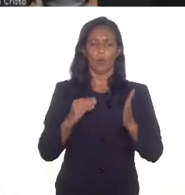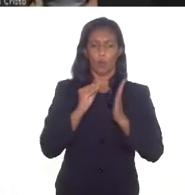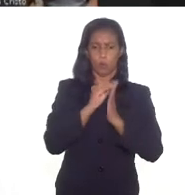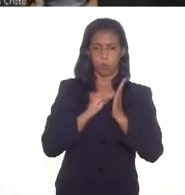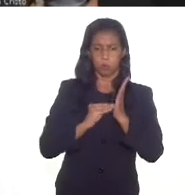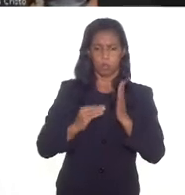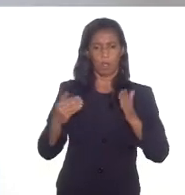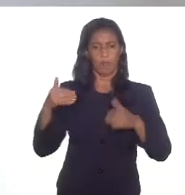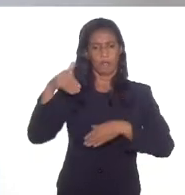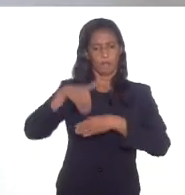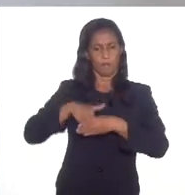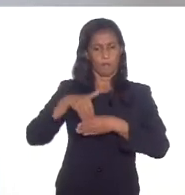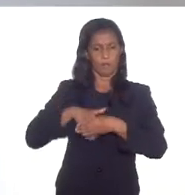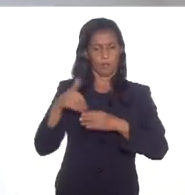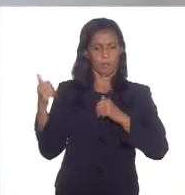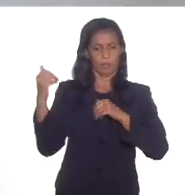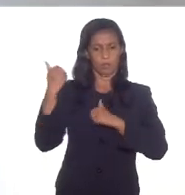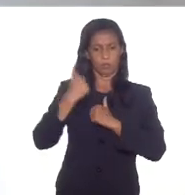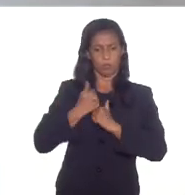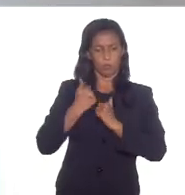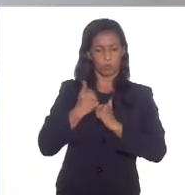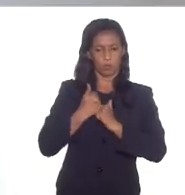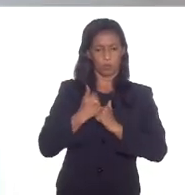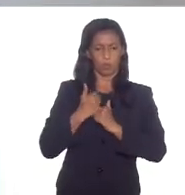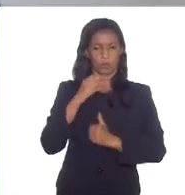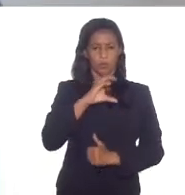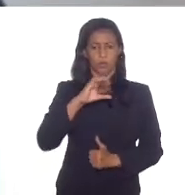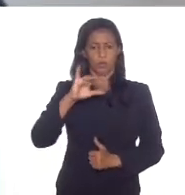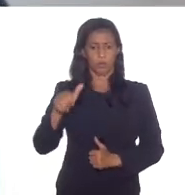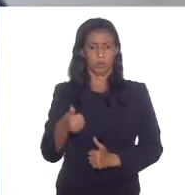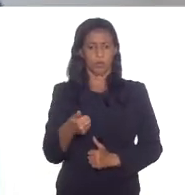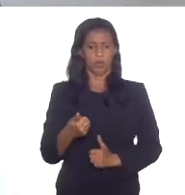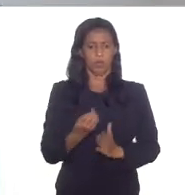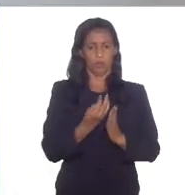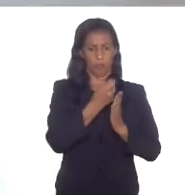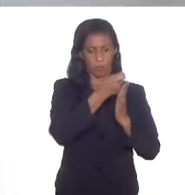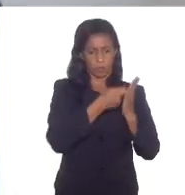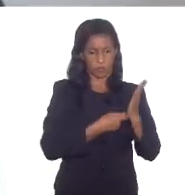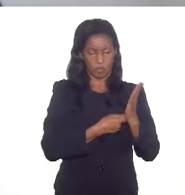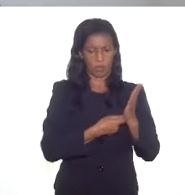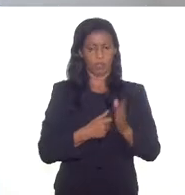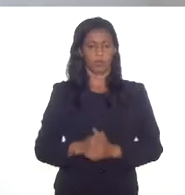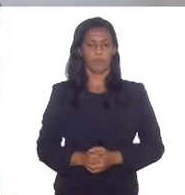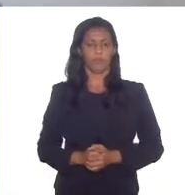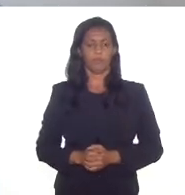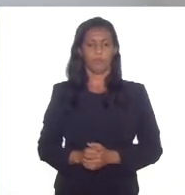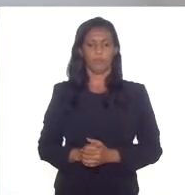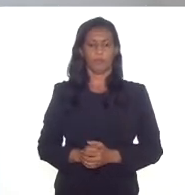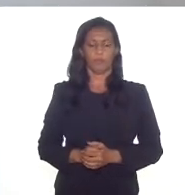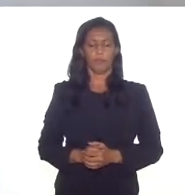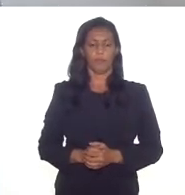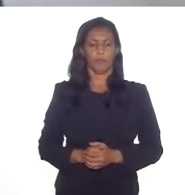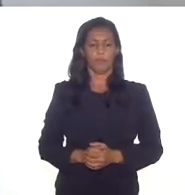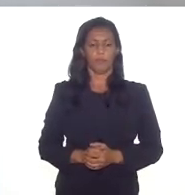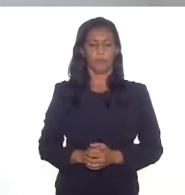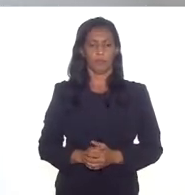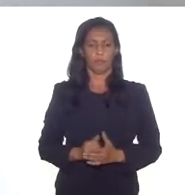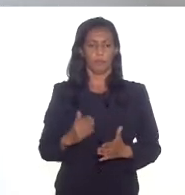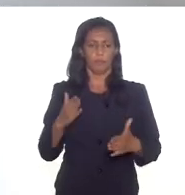em votação substitutivo da CCJ, conforme a final de redação que a presidência defere. Senhores que aprovam, permaneçam como